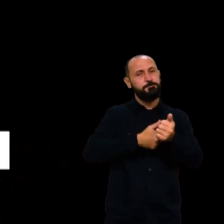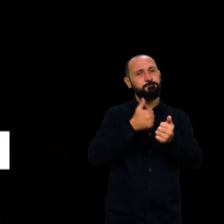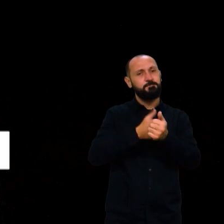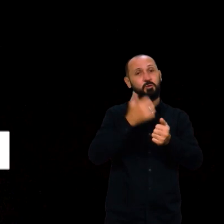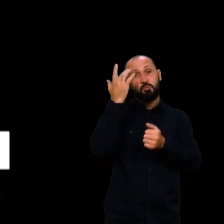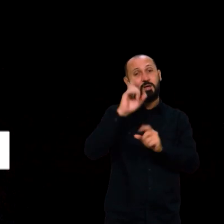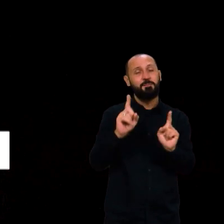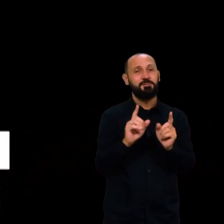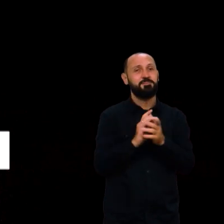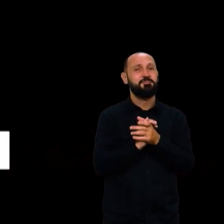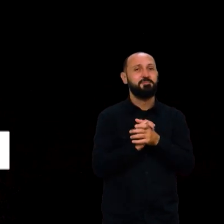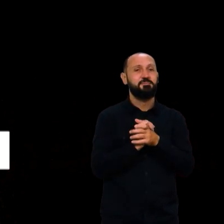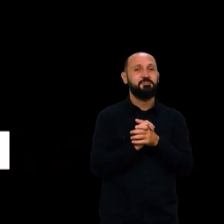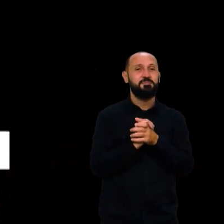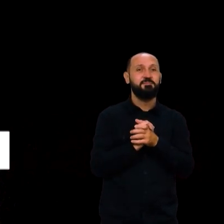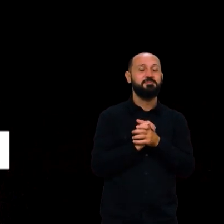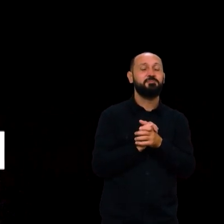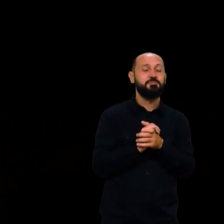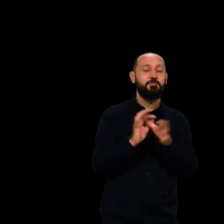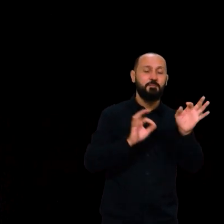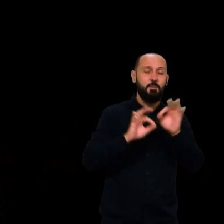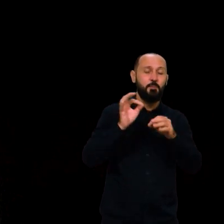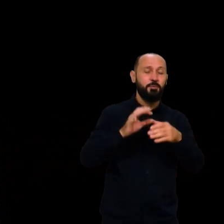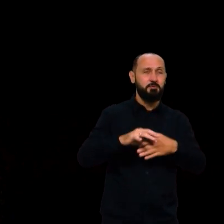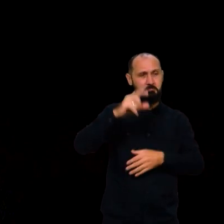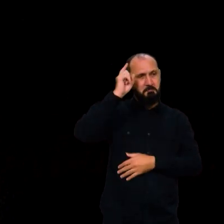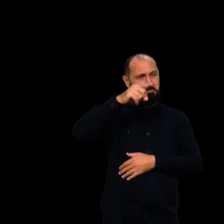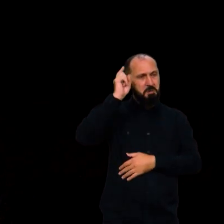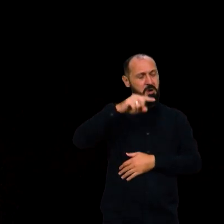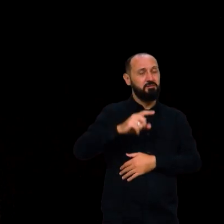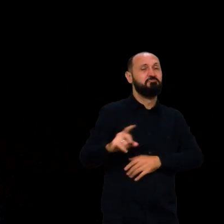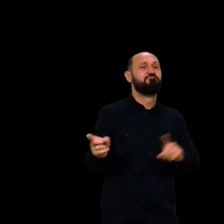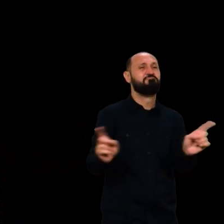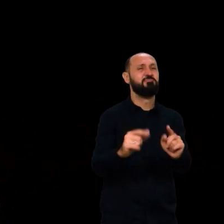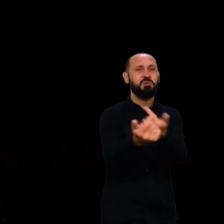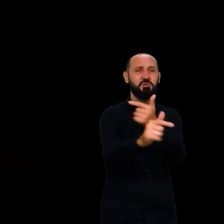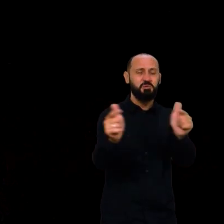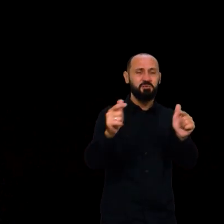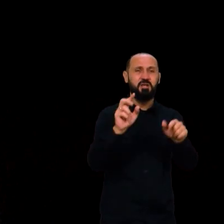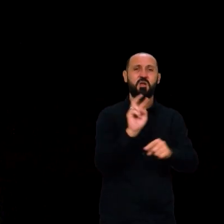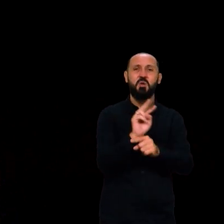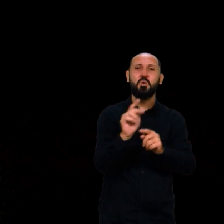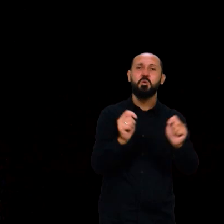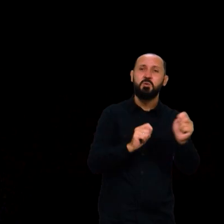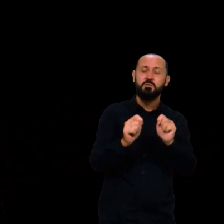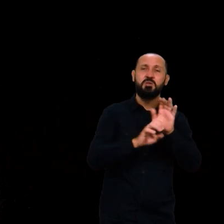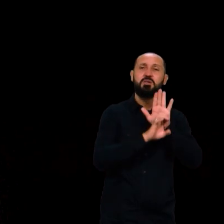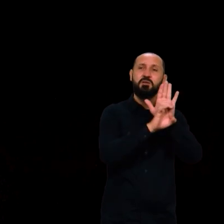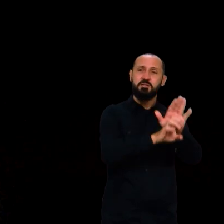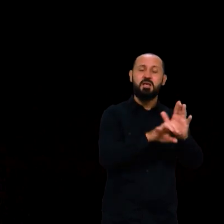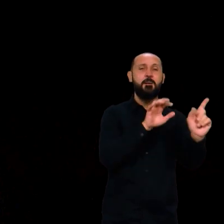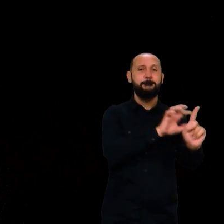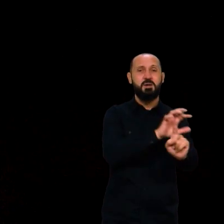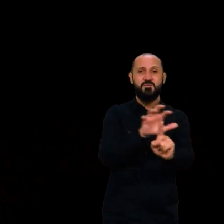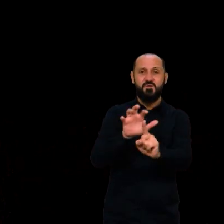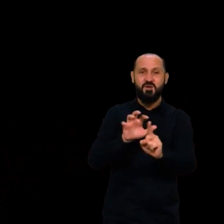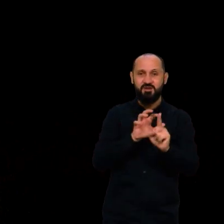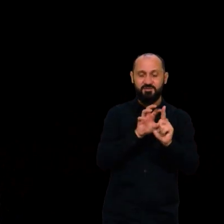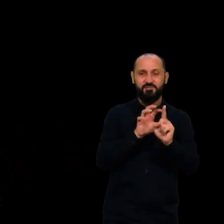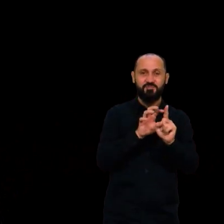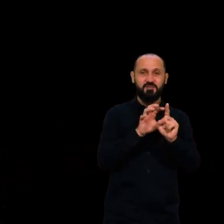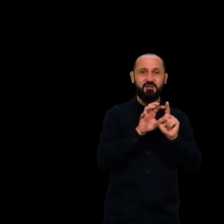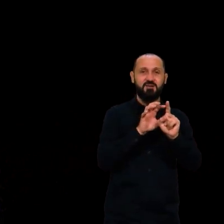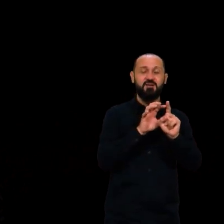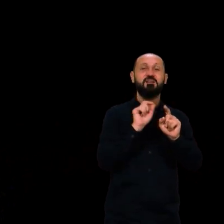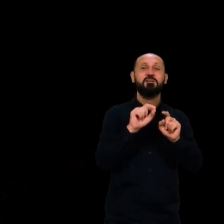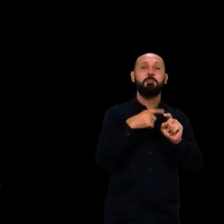quer impor. Essa questão de você liderar por autoridade já era, esqueça. Você não lidera mais pelo controle, lidera pelo exemplo, pela influência